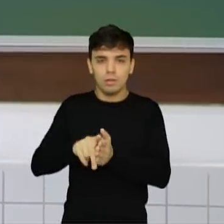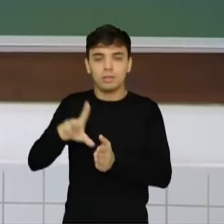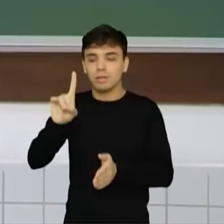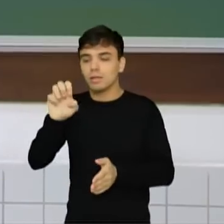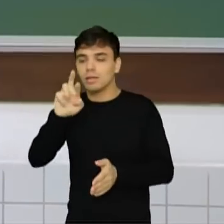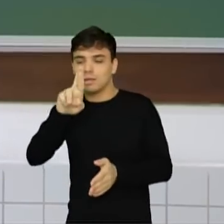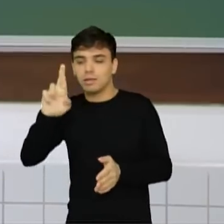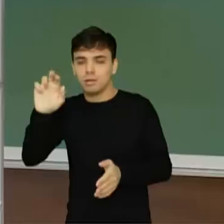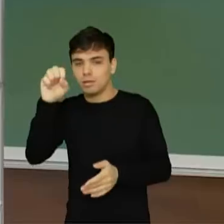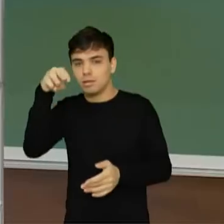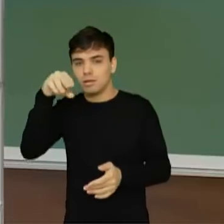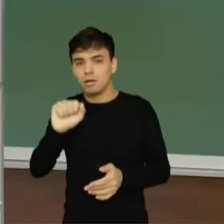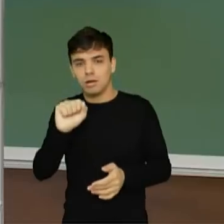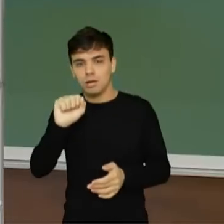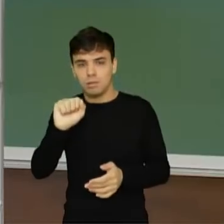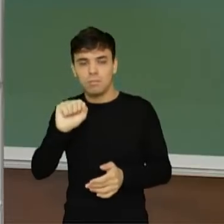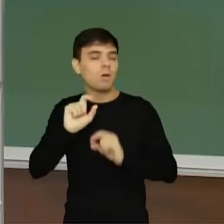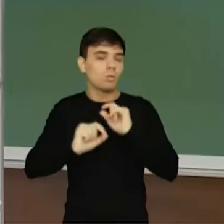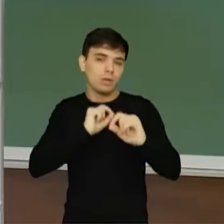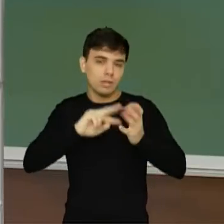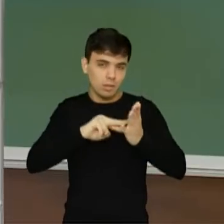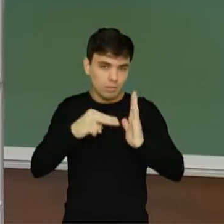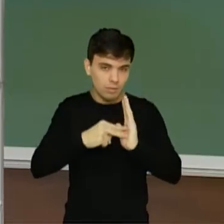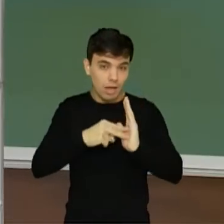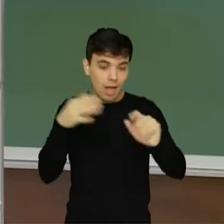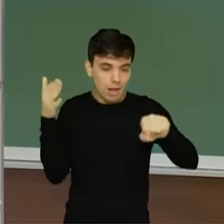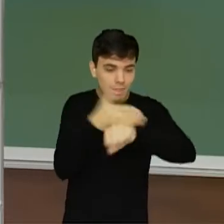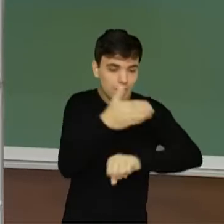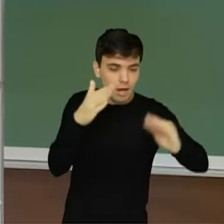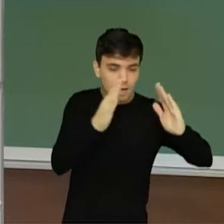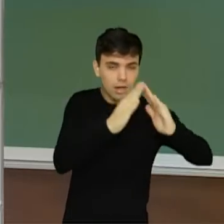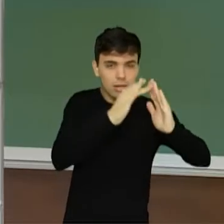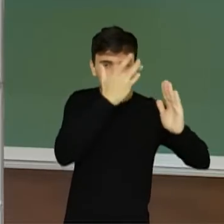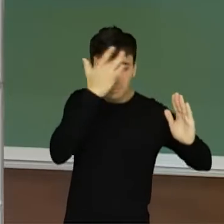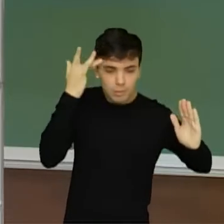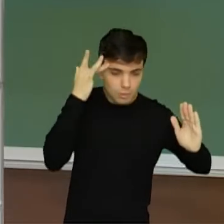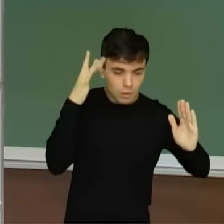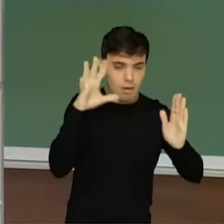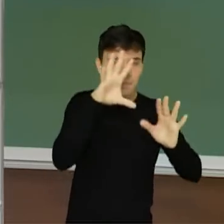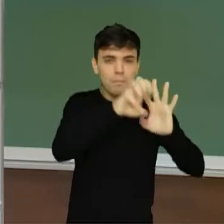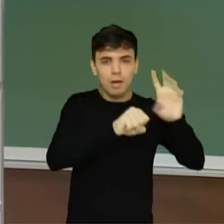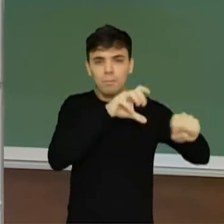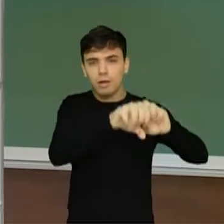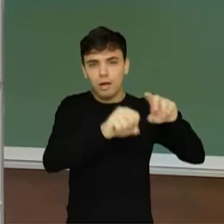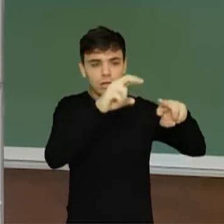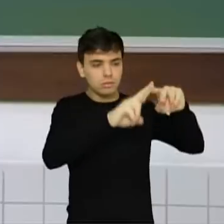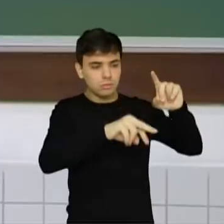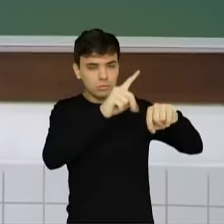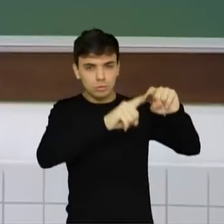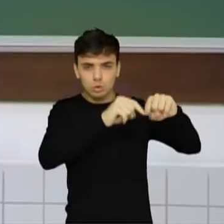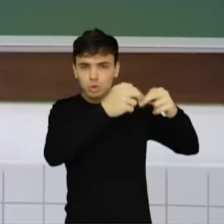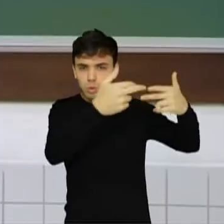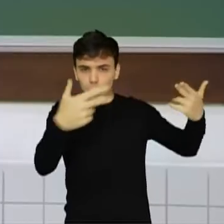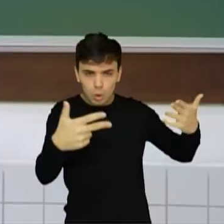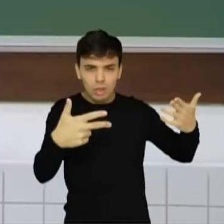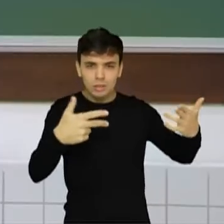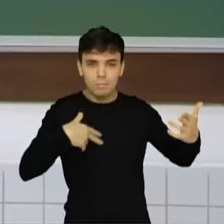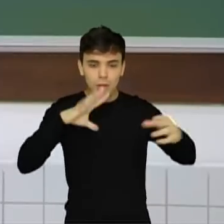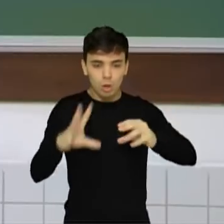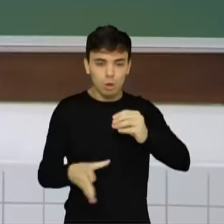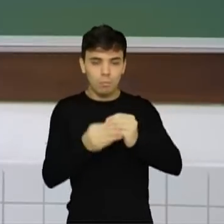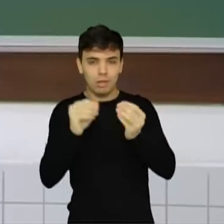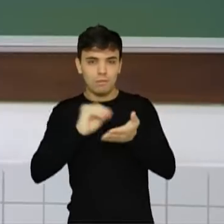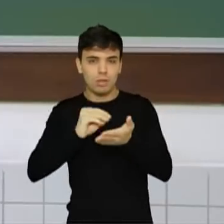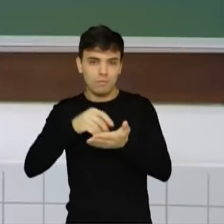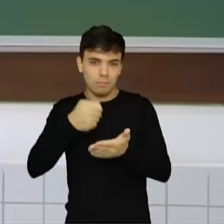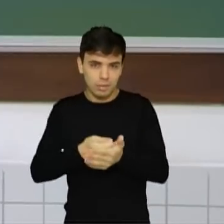Isso é, invadir a casa das pessoas e pegar o que faltava para pagar a conta de Portugal. Esse movimento atacava